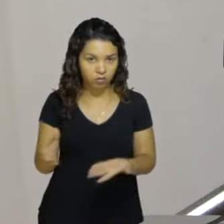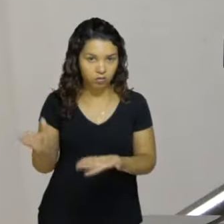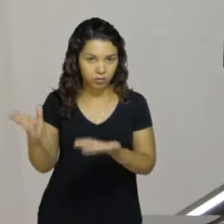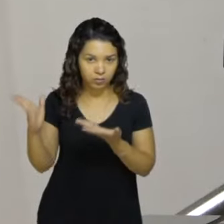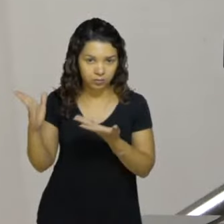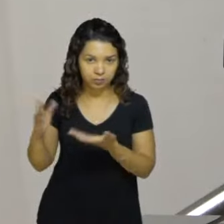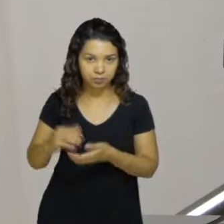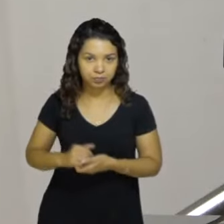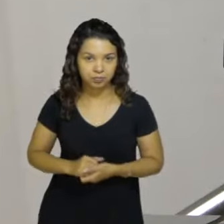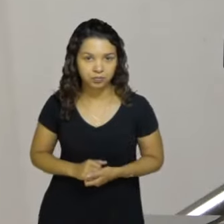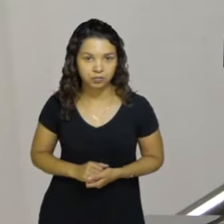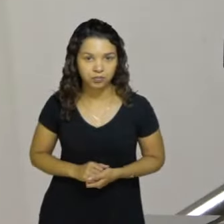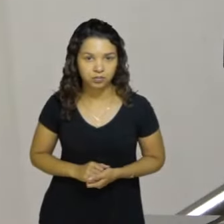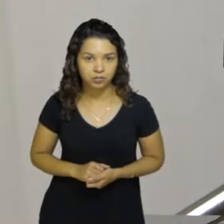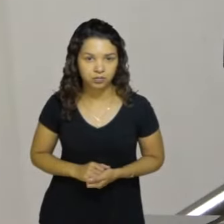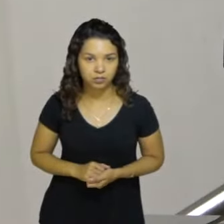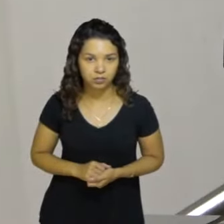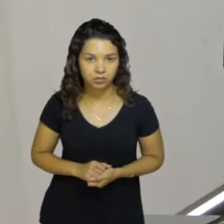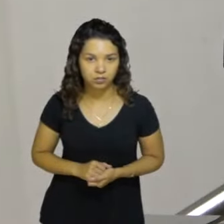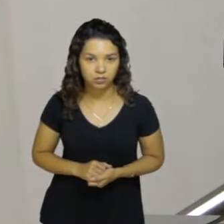agradeço.